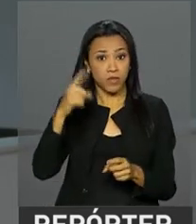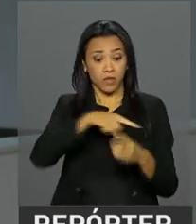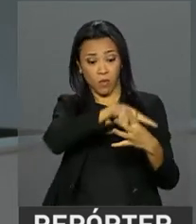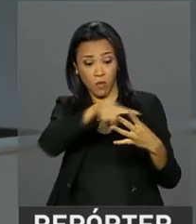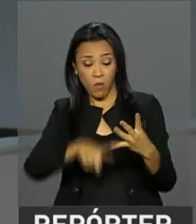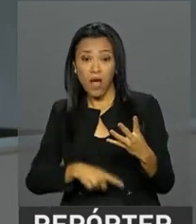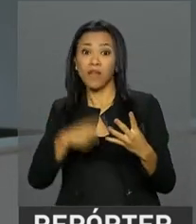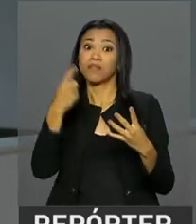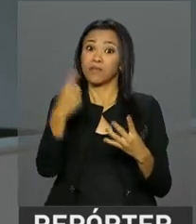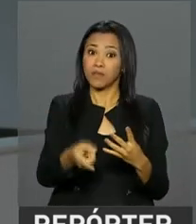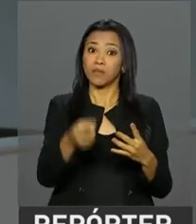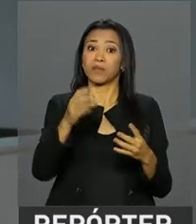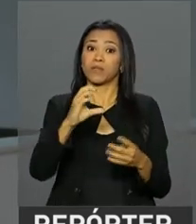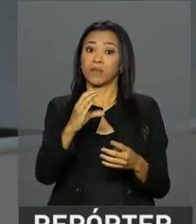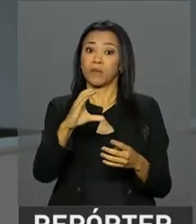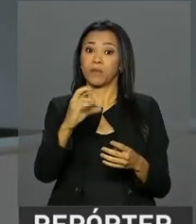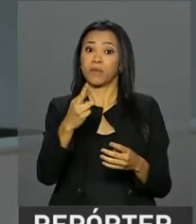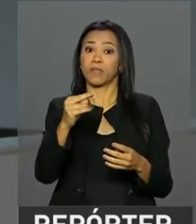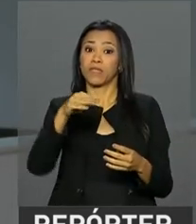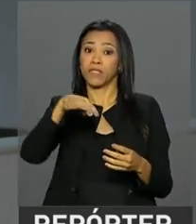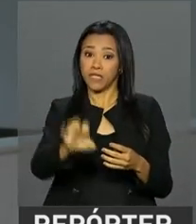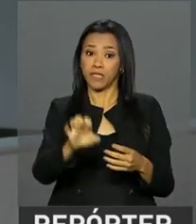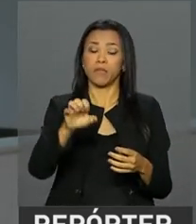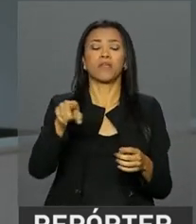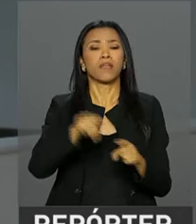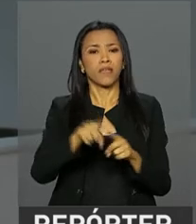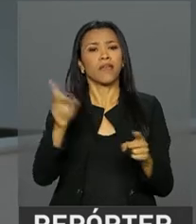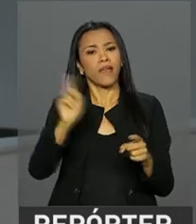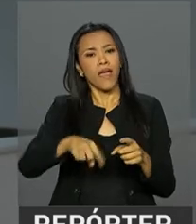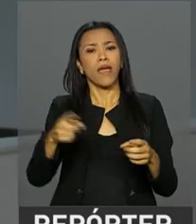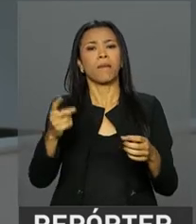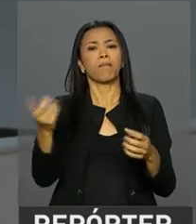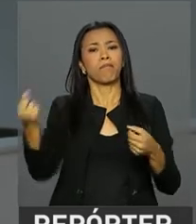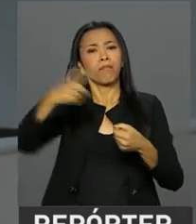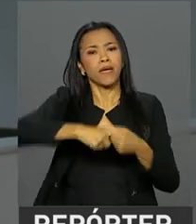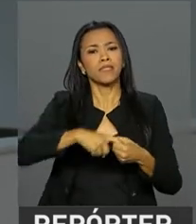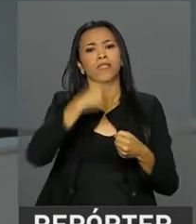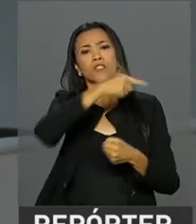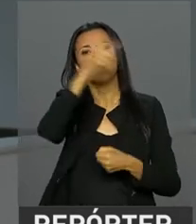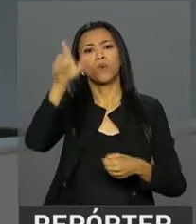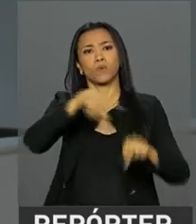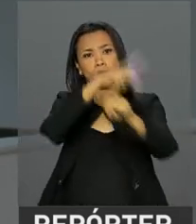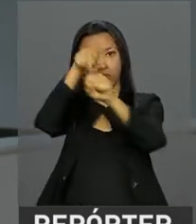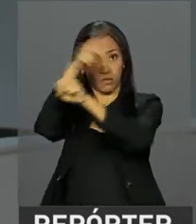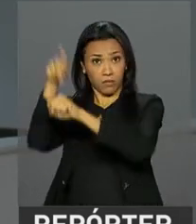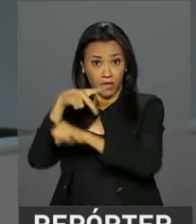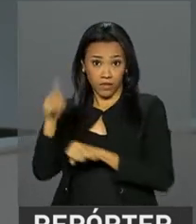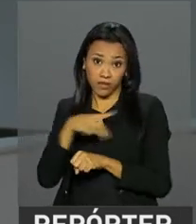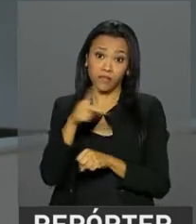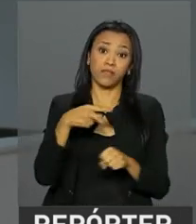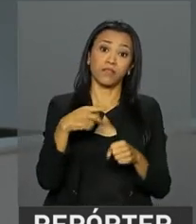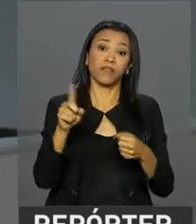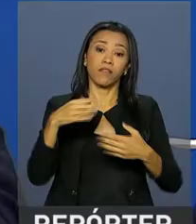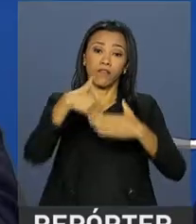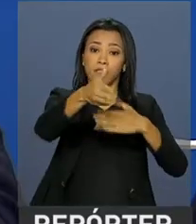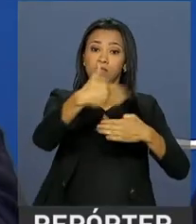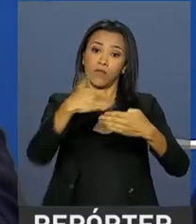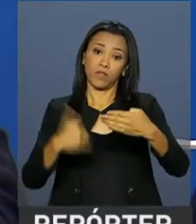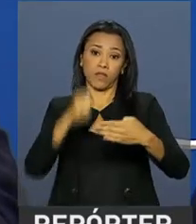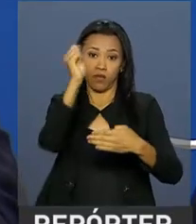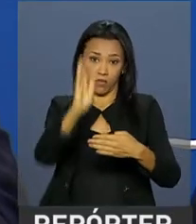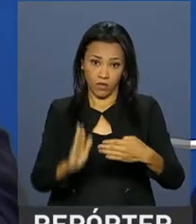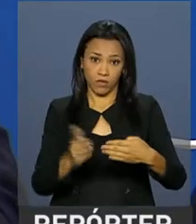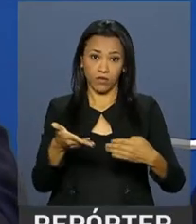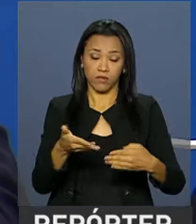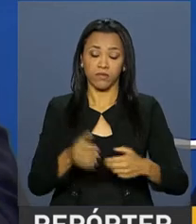transnacionais ou seja cometidos em parceria com criminosos de países que fazem fronteira com o brasil o que a união